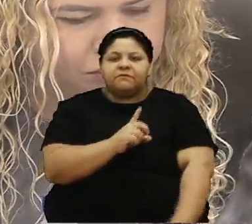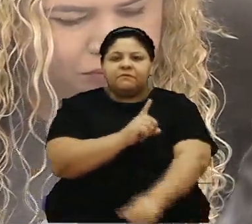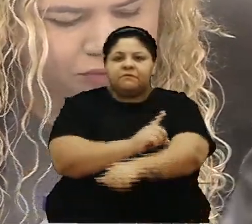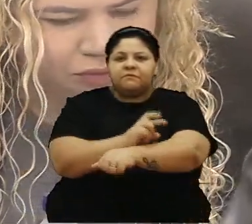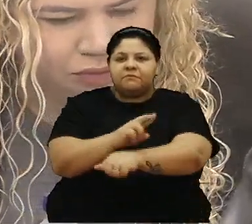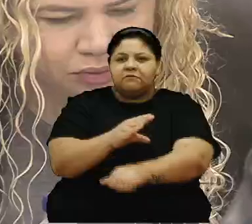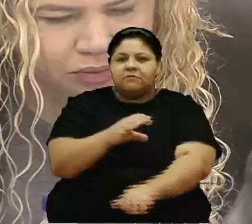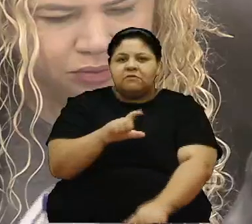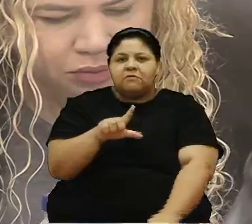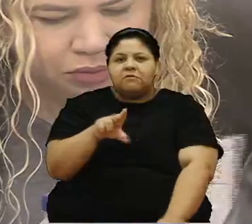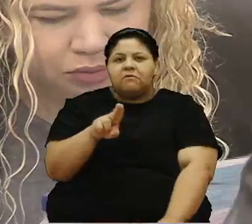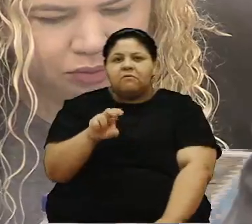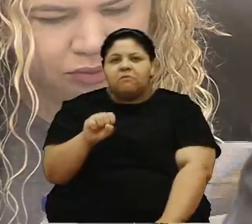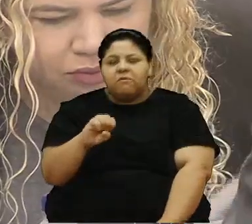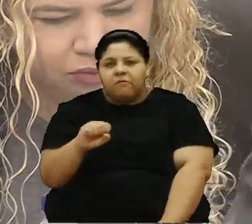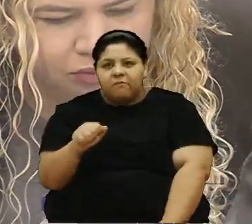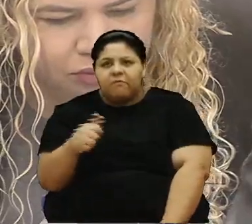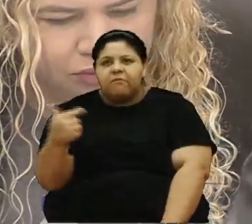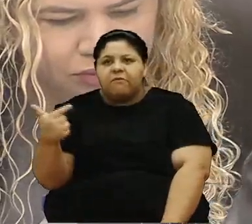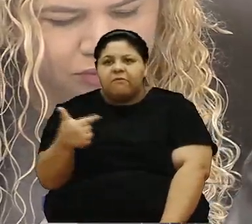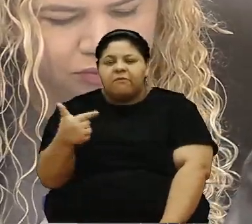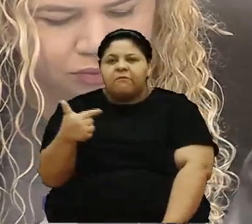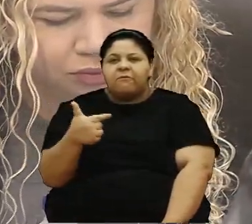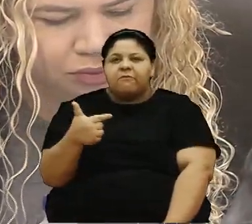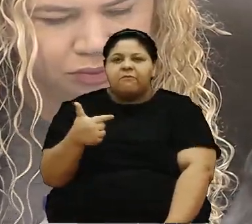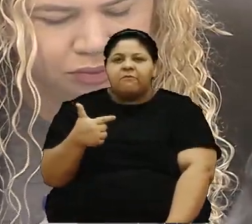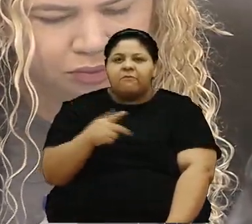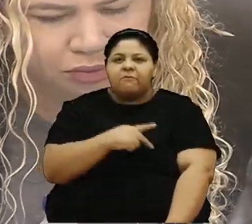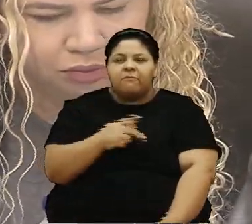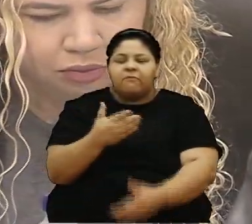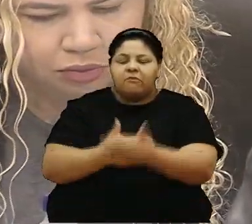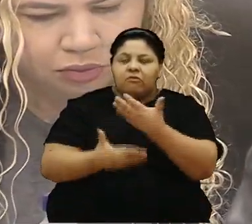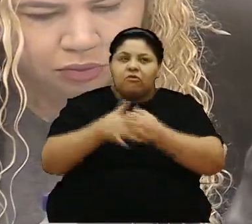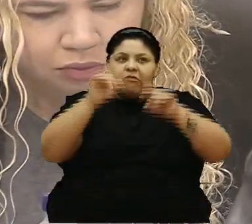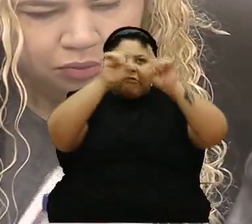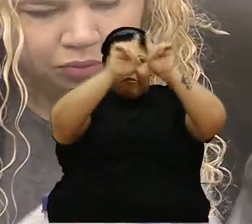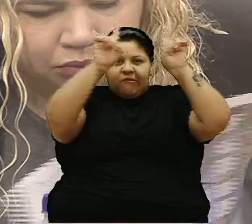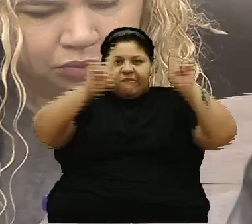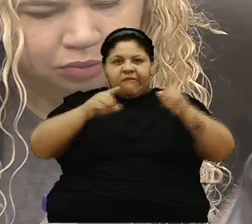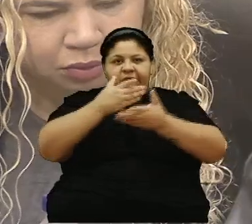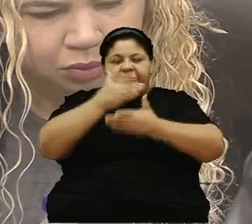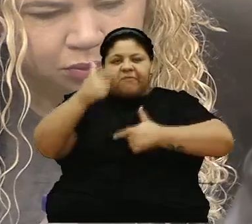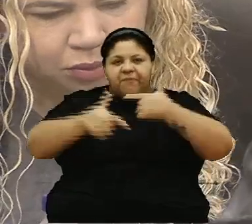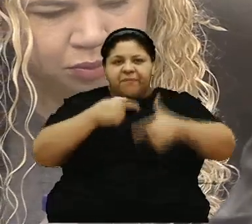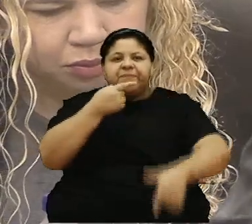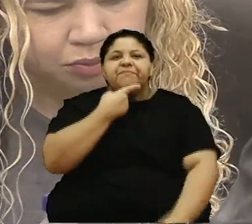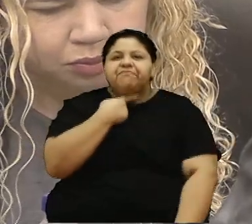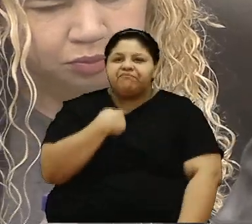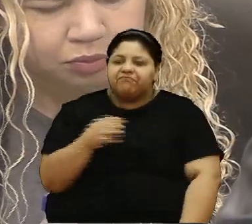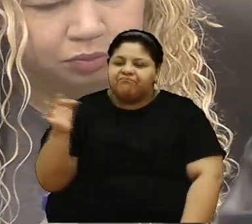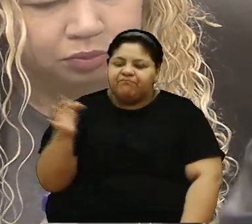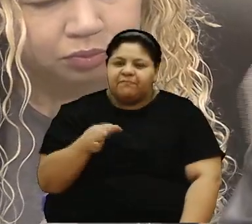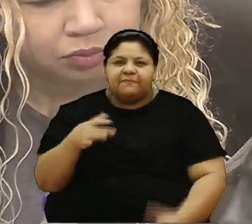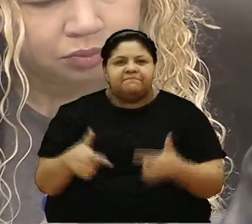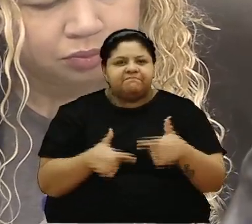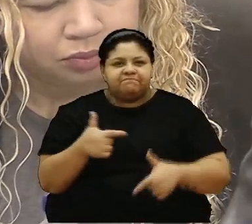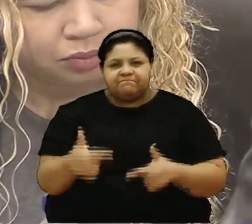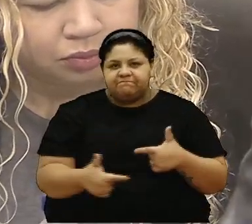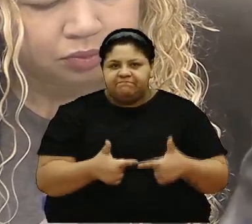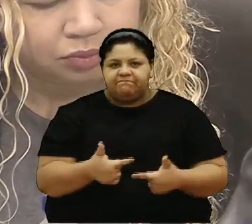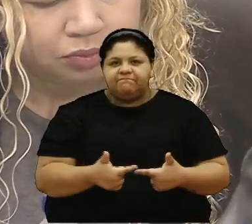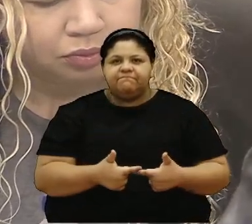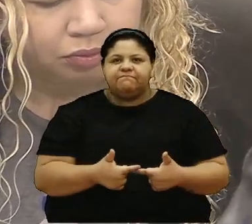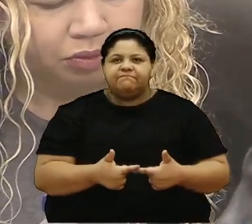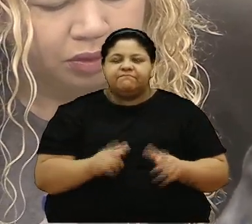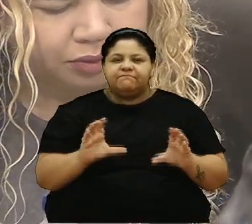Cleusa Bristotti, vice-presidente, e toda a equipe que assume essa importante missão. Desejo, então, um excelente trabalho à frente do